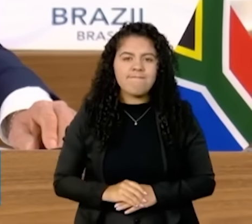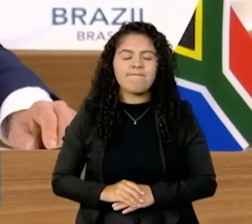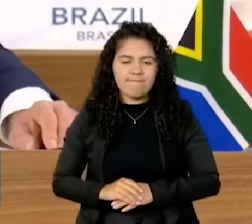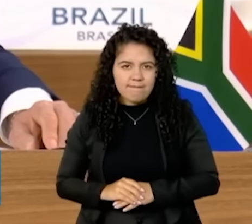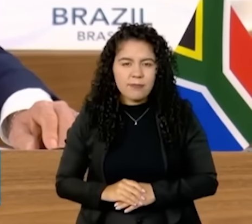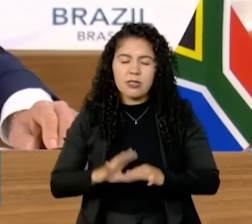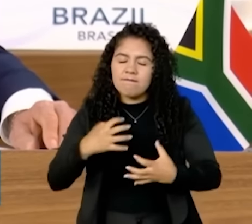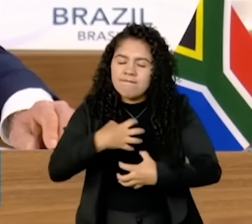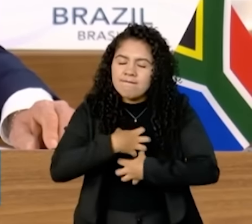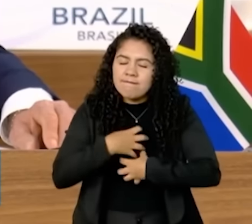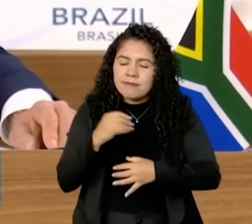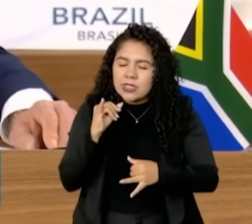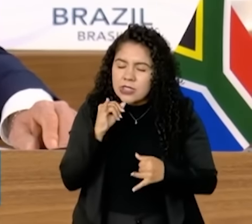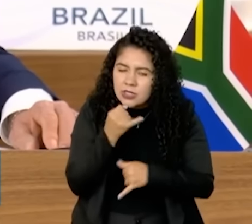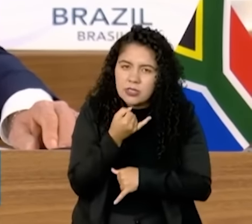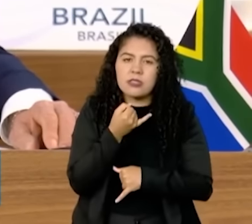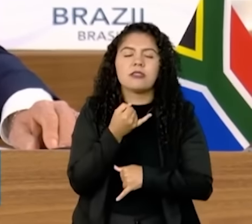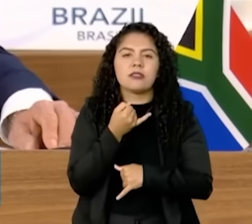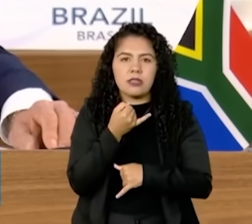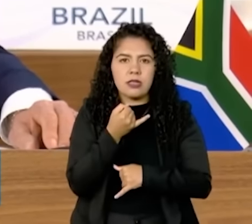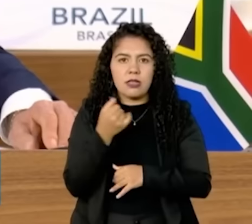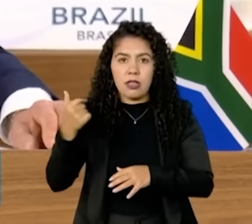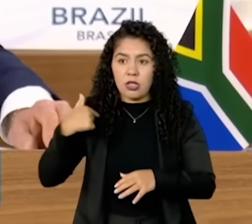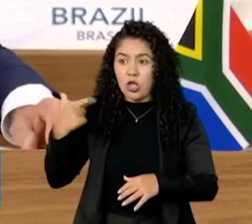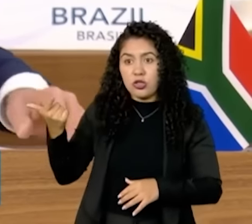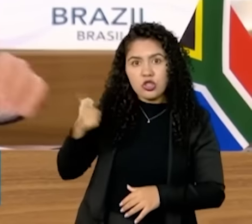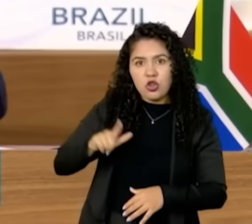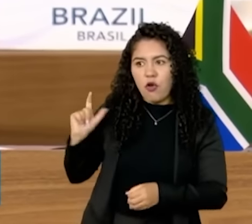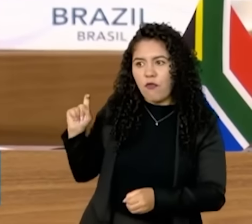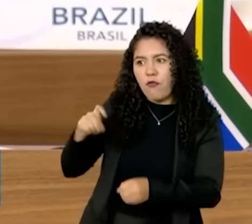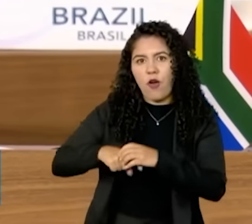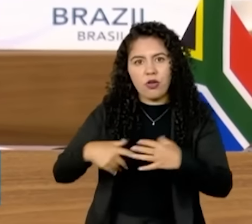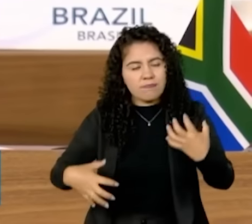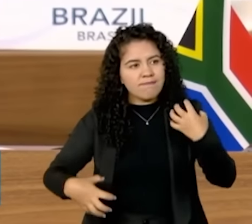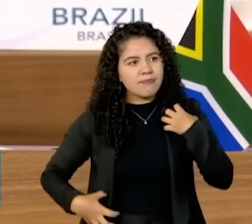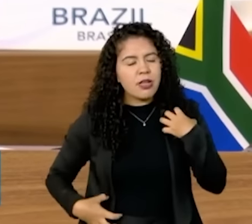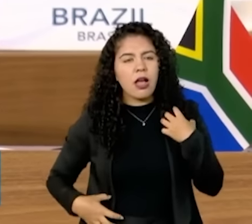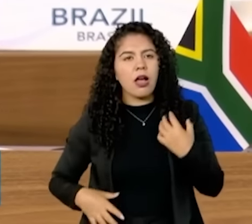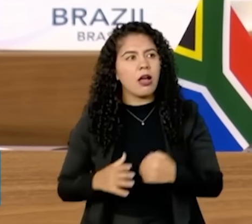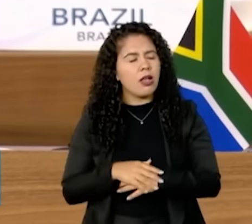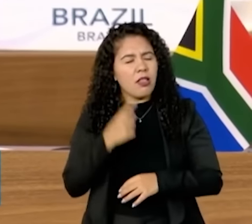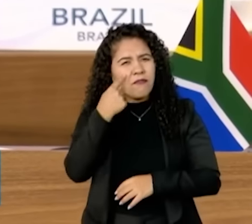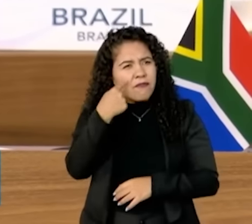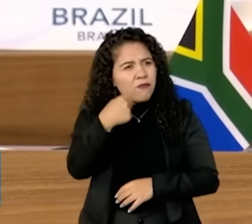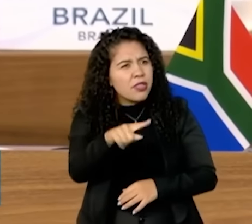com tristeza que, ao voltar ao governo, encontrei um país com